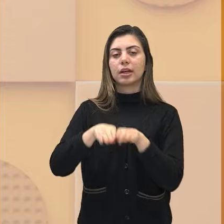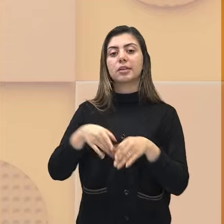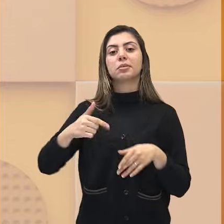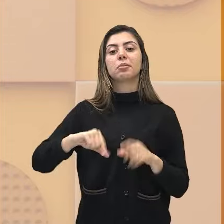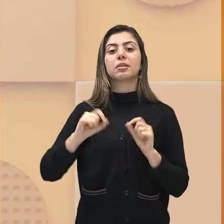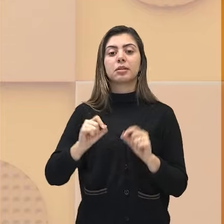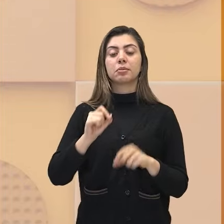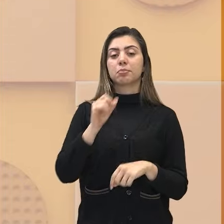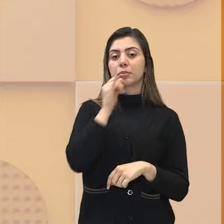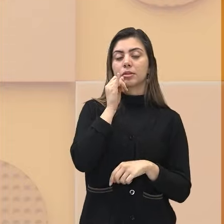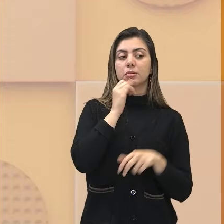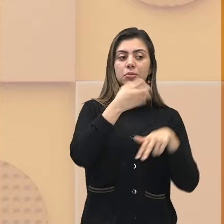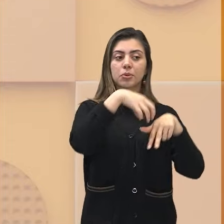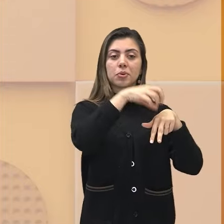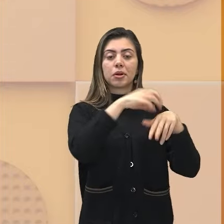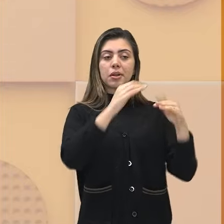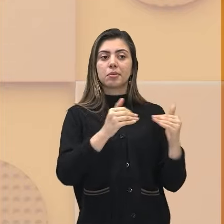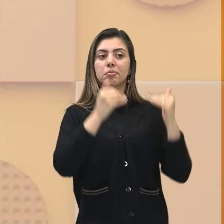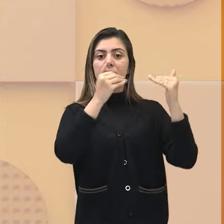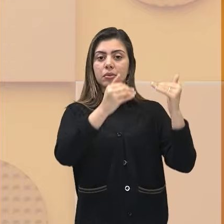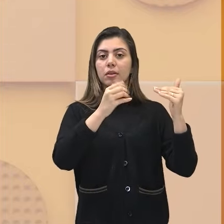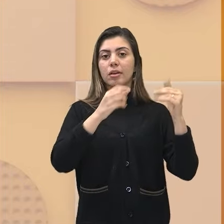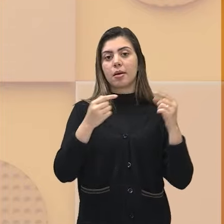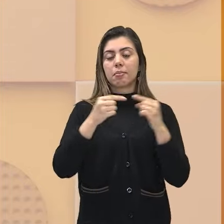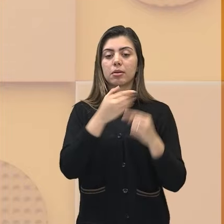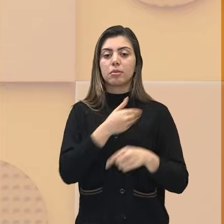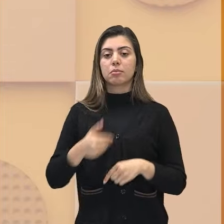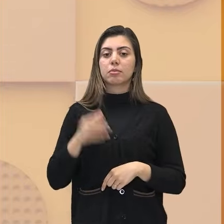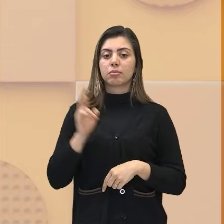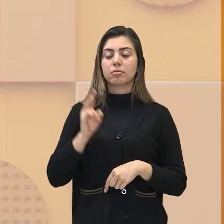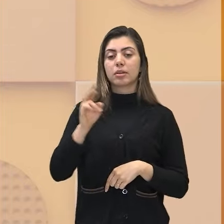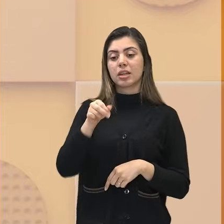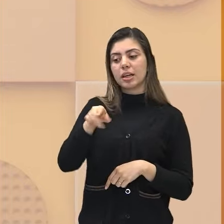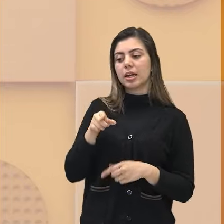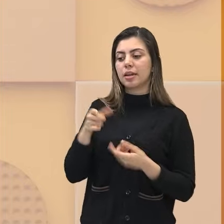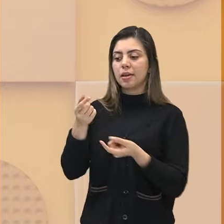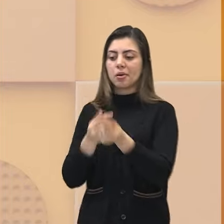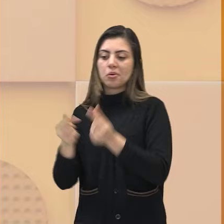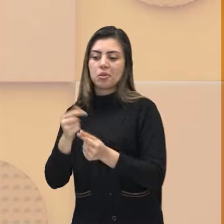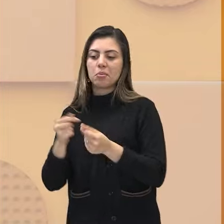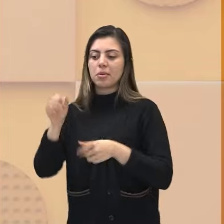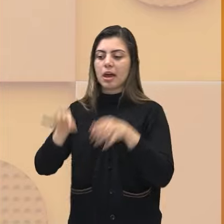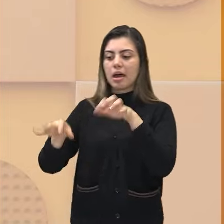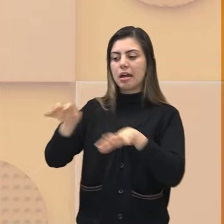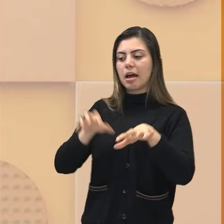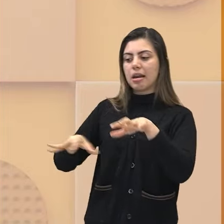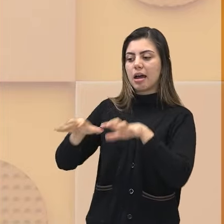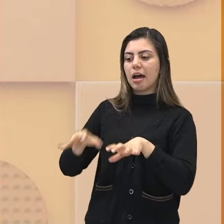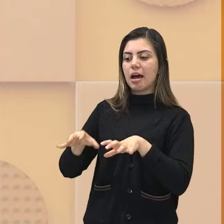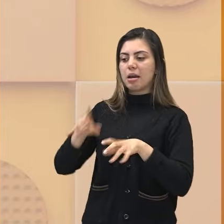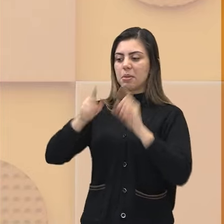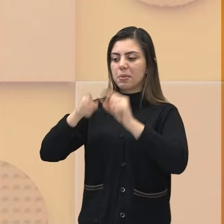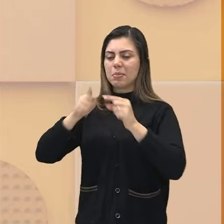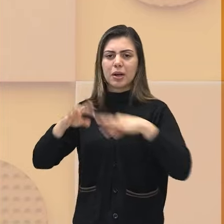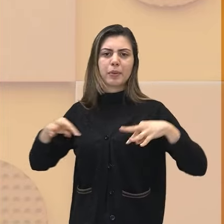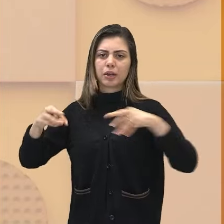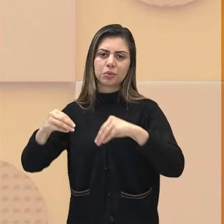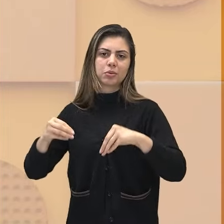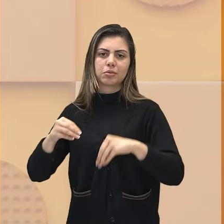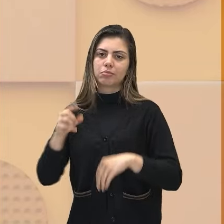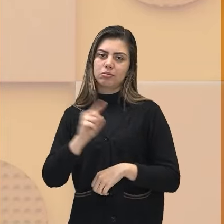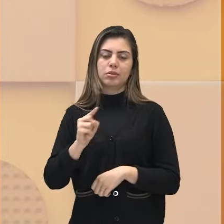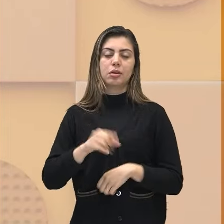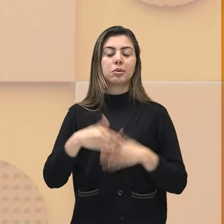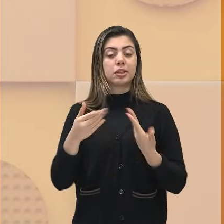caso a figura do rei representa o Estado, não podia interferir na economia e nem em outros setores da vida da nação. Então é isso que eles querem,